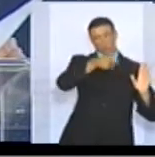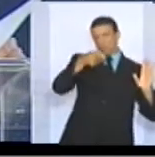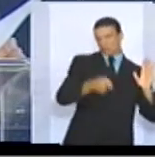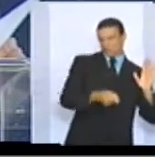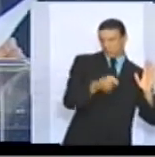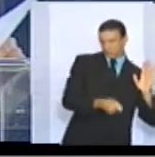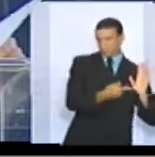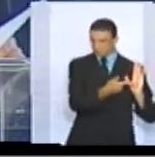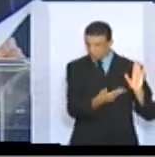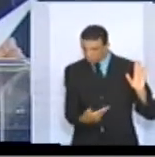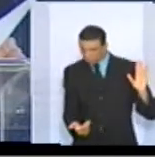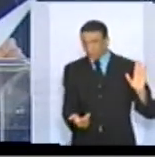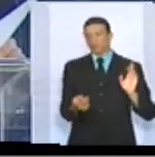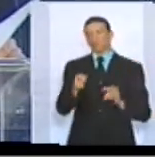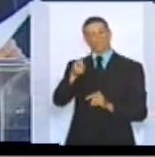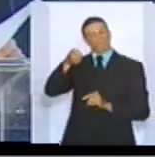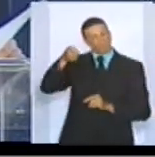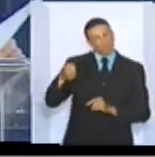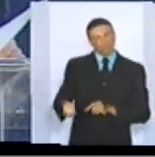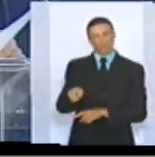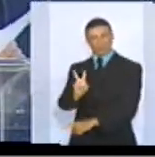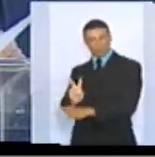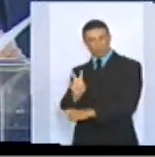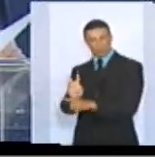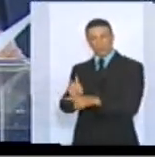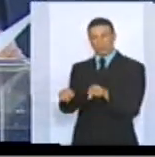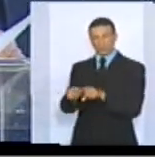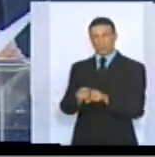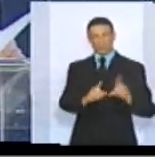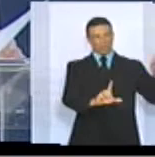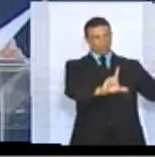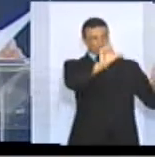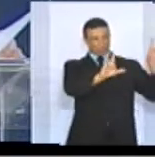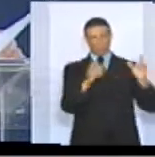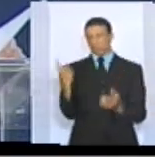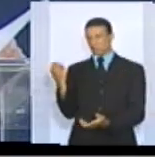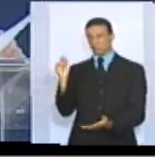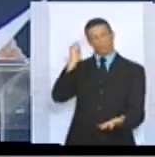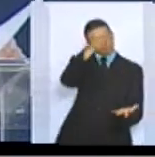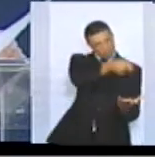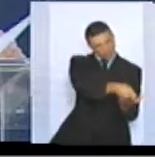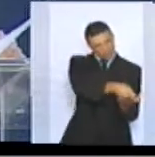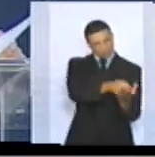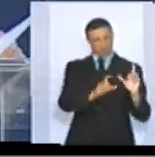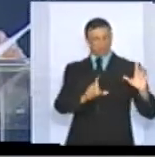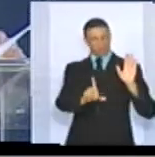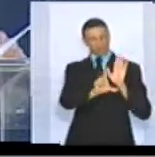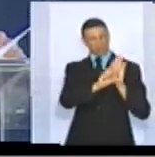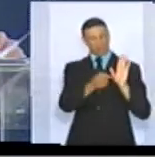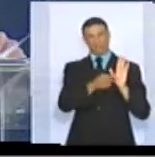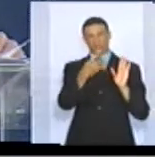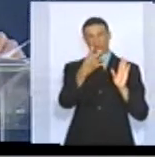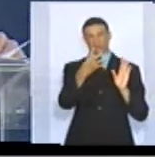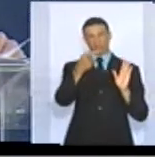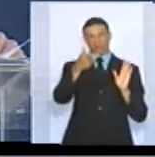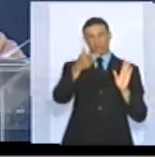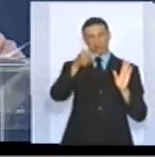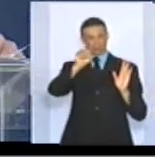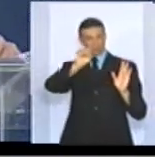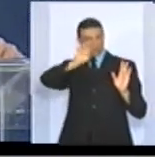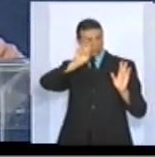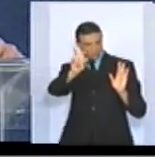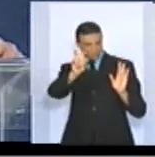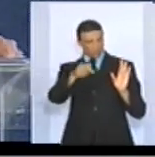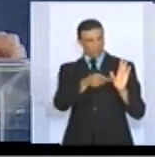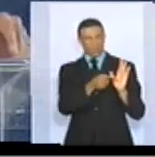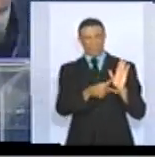pacotes e exibição de conteúdos independentes da TV paga, que a Lei 12.485 trouxe, mas que antes da Lei 12.485, na Lei da